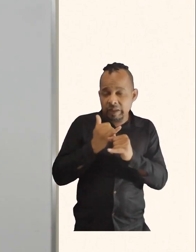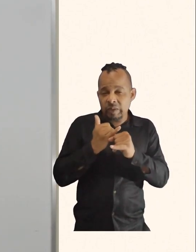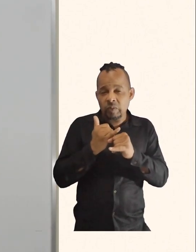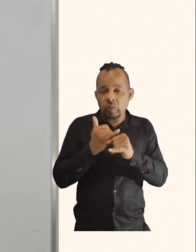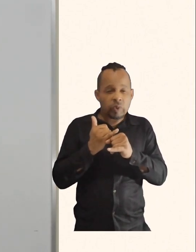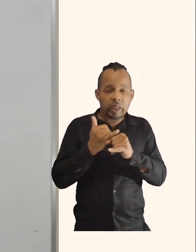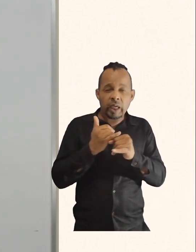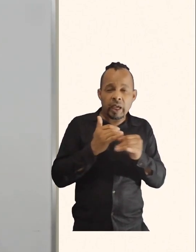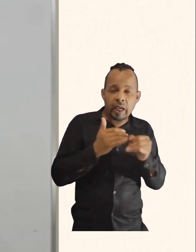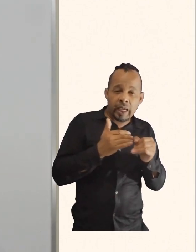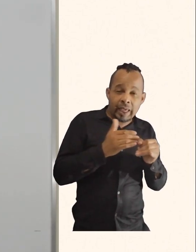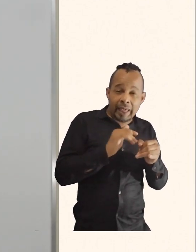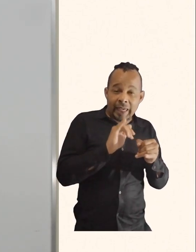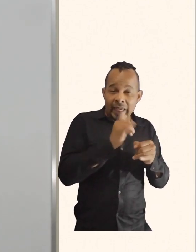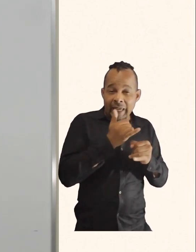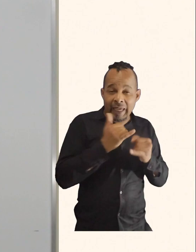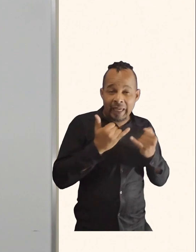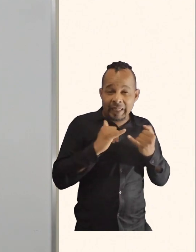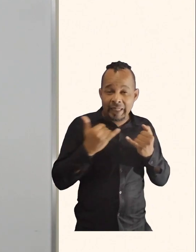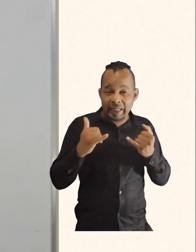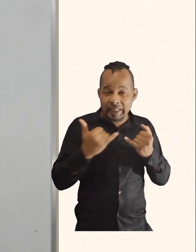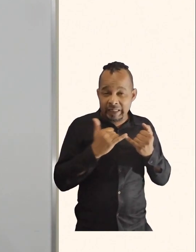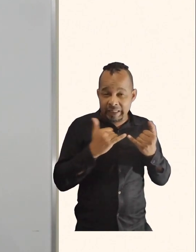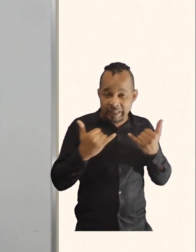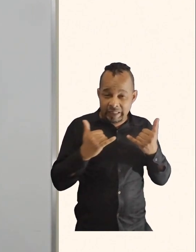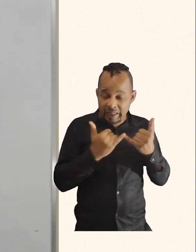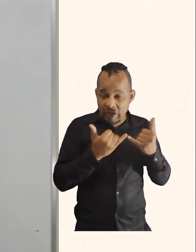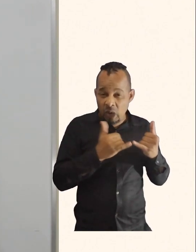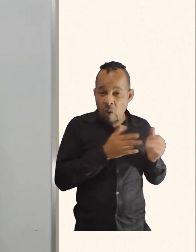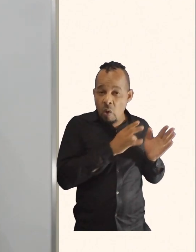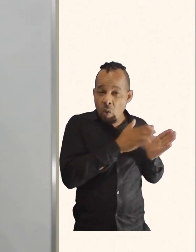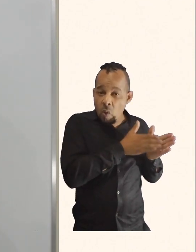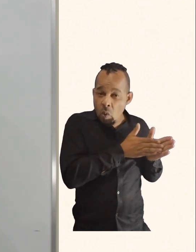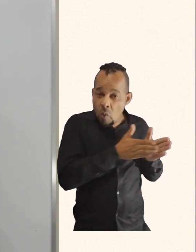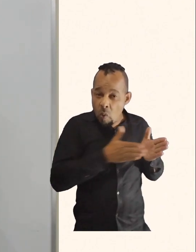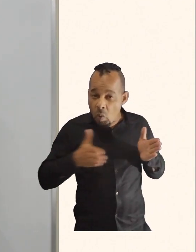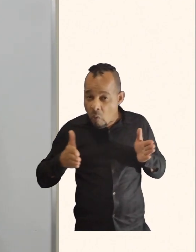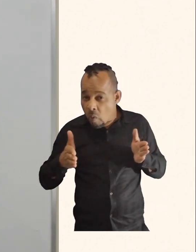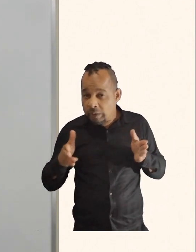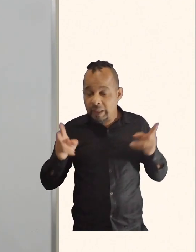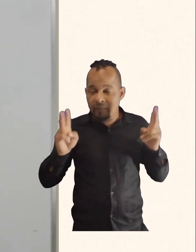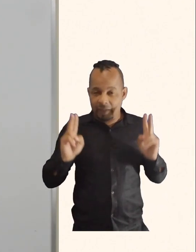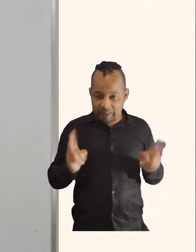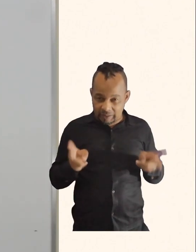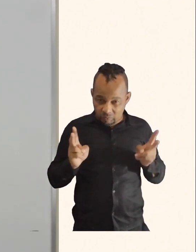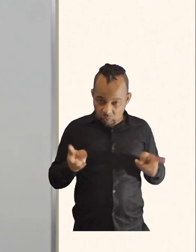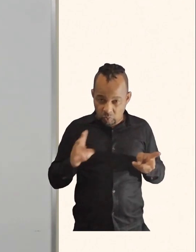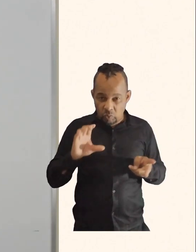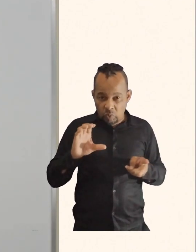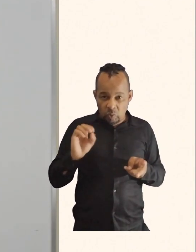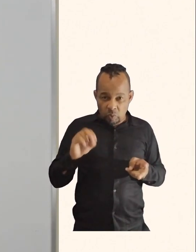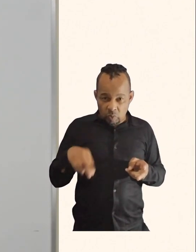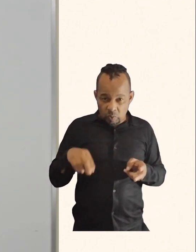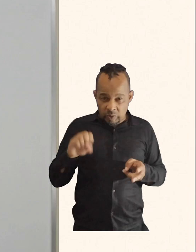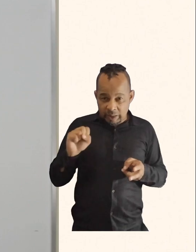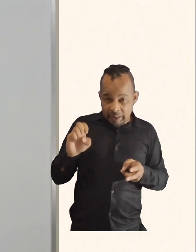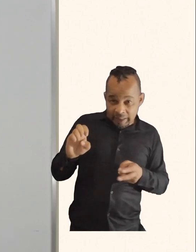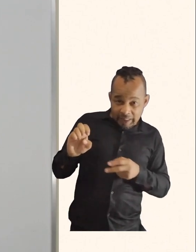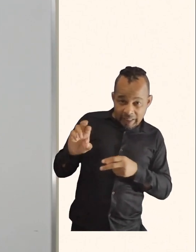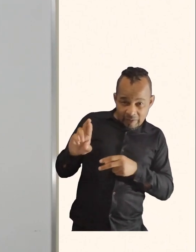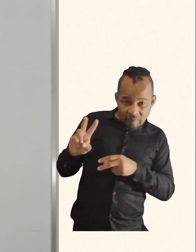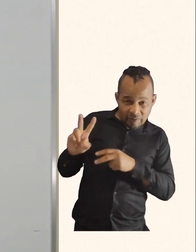conservação de energia e vários exercícios sobre conservação de energia? Sempre que usamos esse